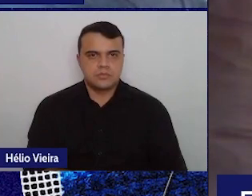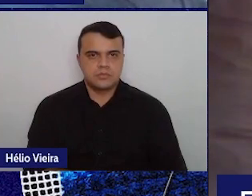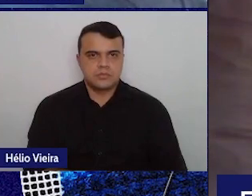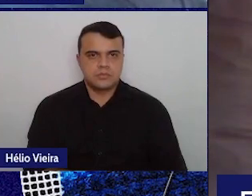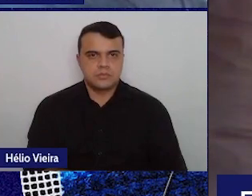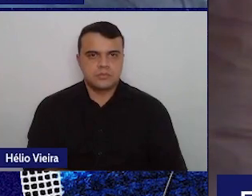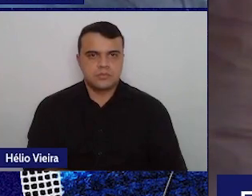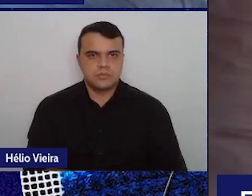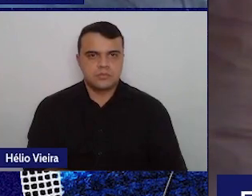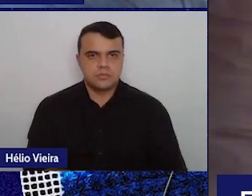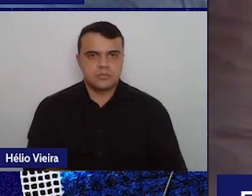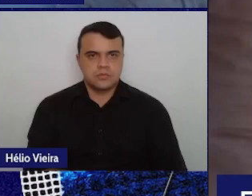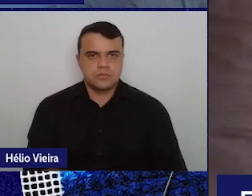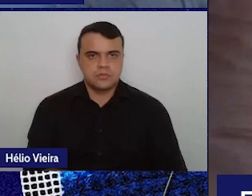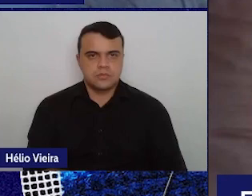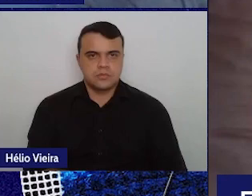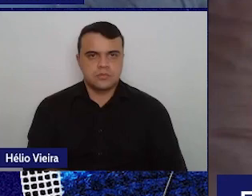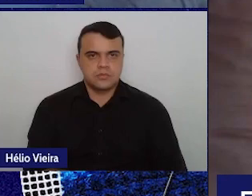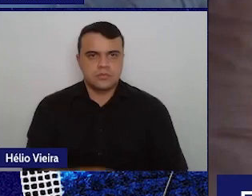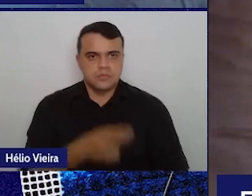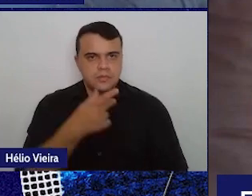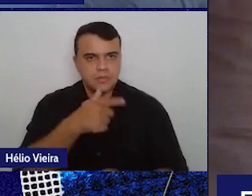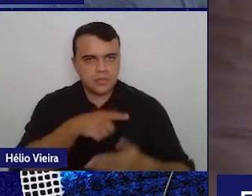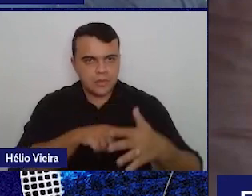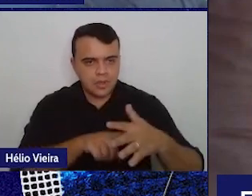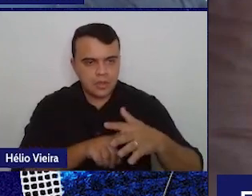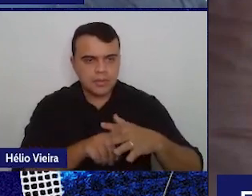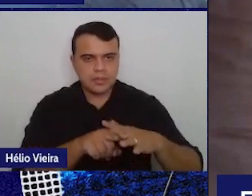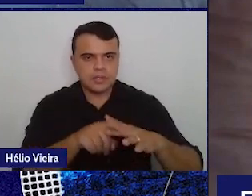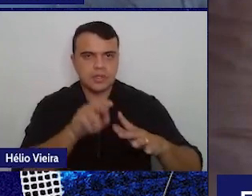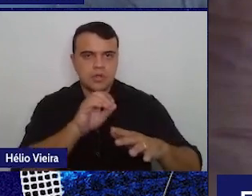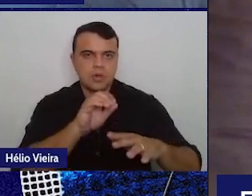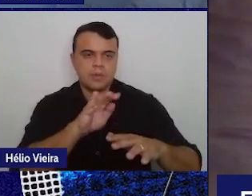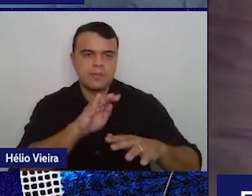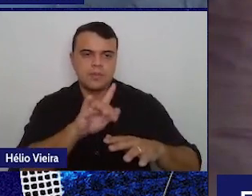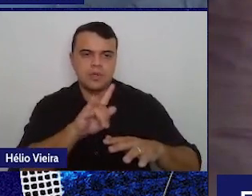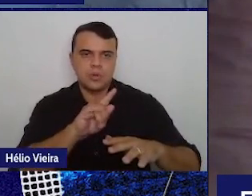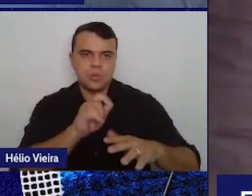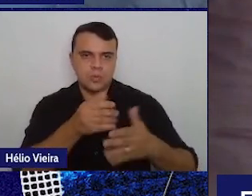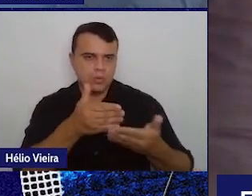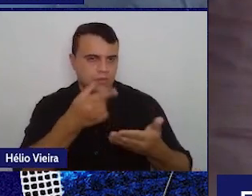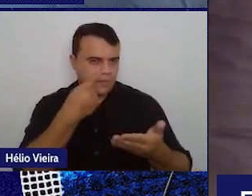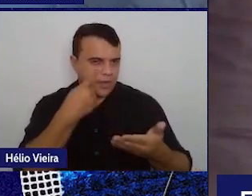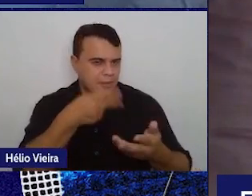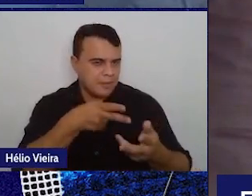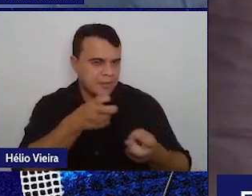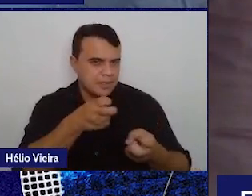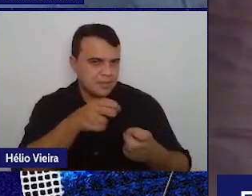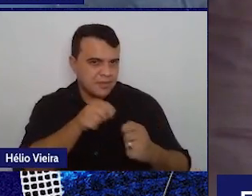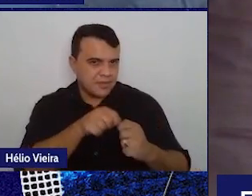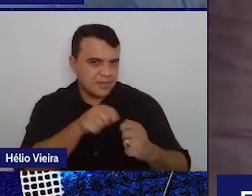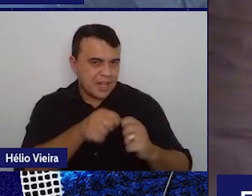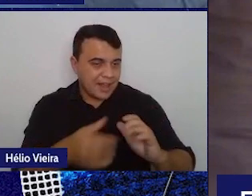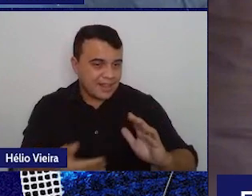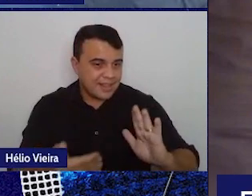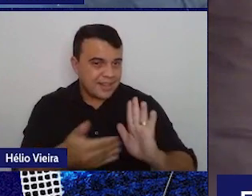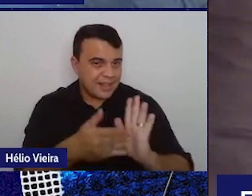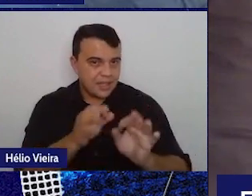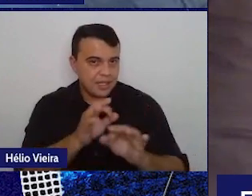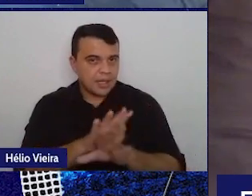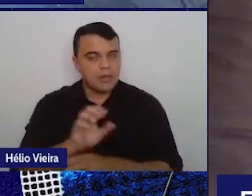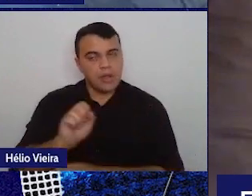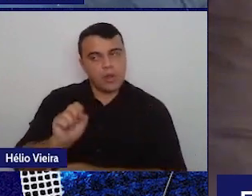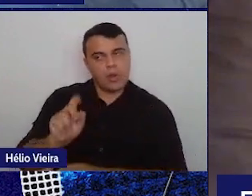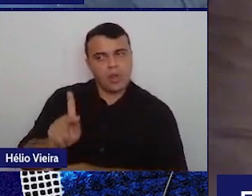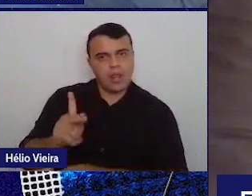E a passada oblíqua. Vai fazer isso daqui até o final. Ok.